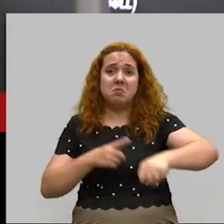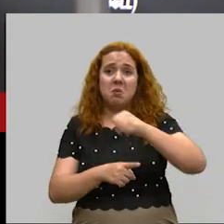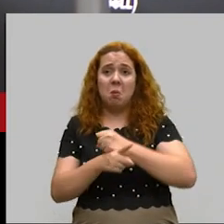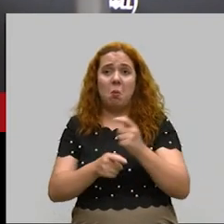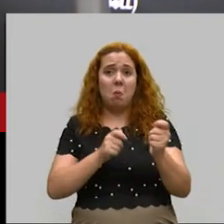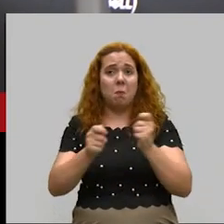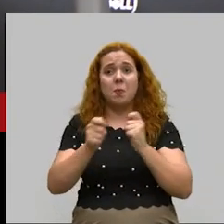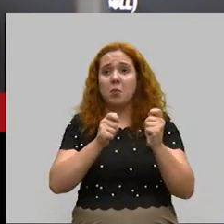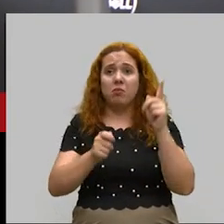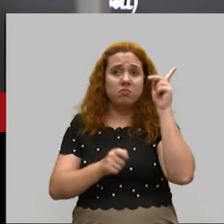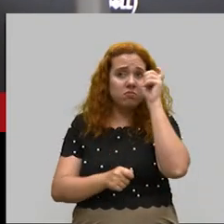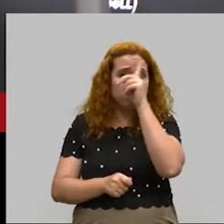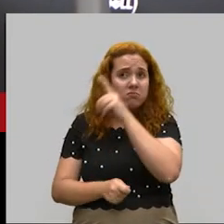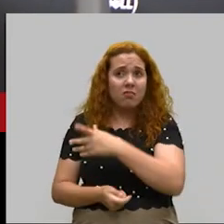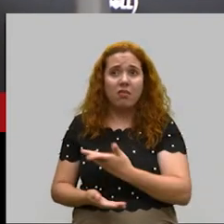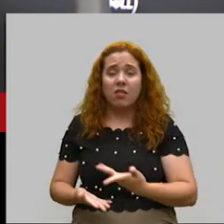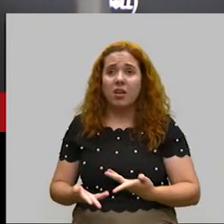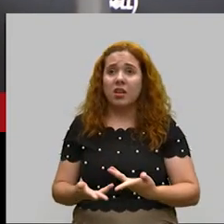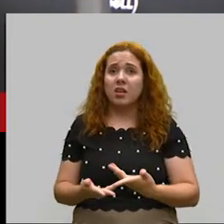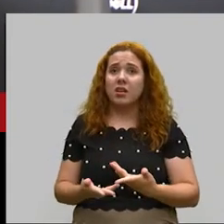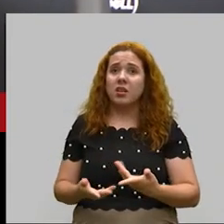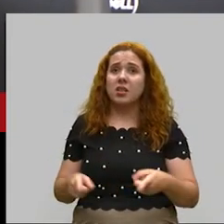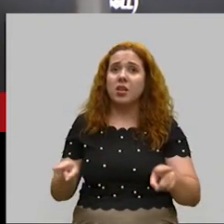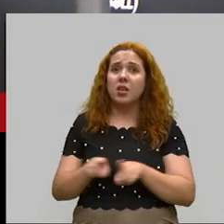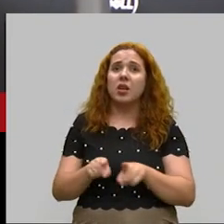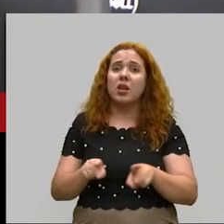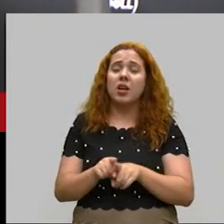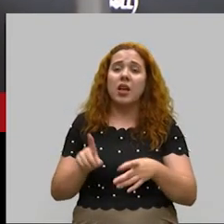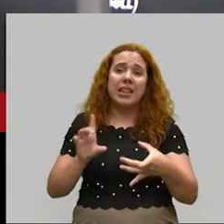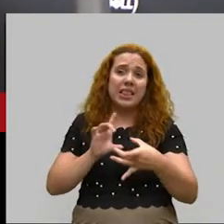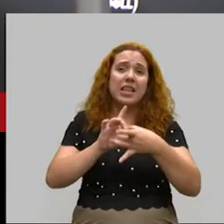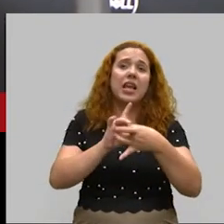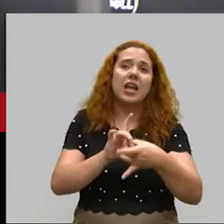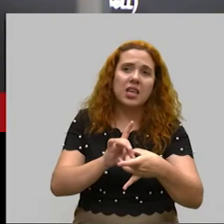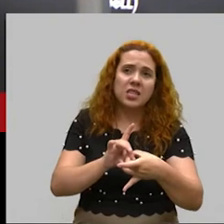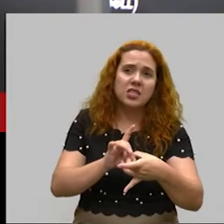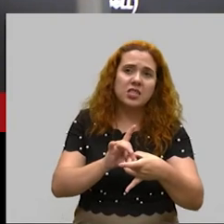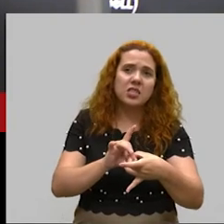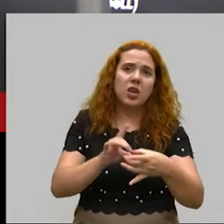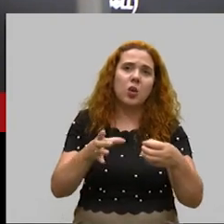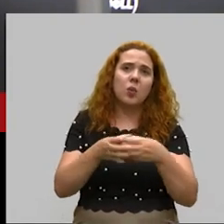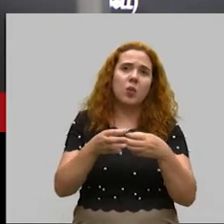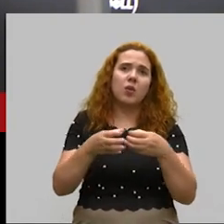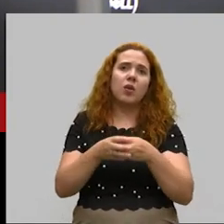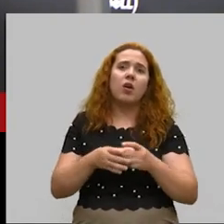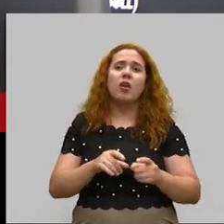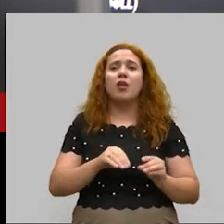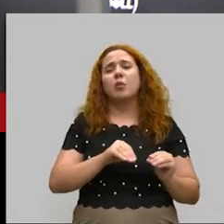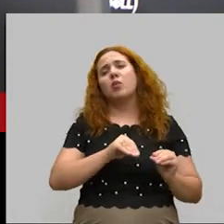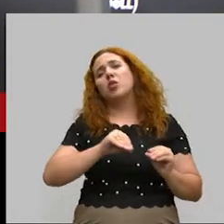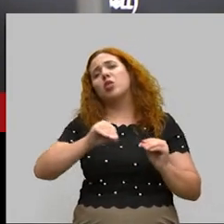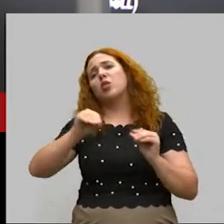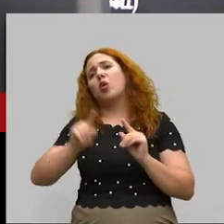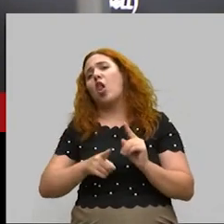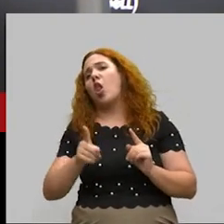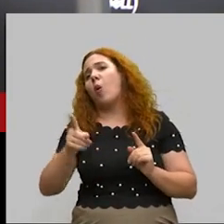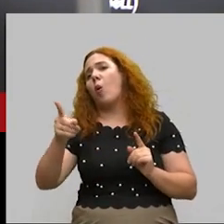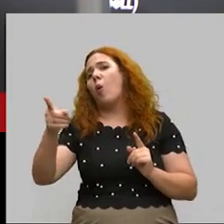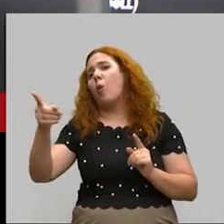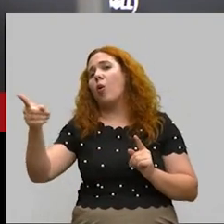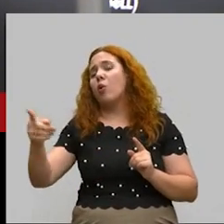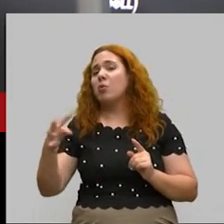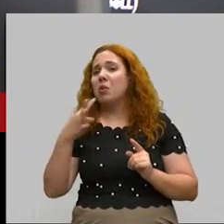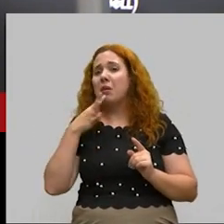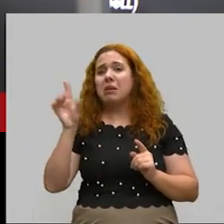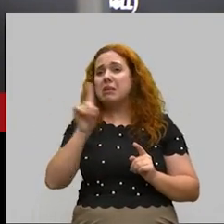seja ela pelas questões também da própria ligação que a gente tem com a comunidade e a gente sai de muito longe né E vai paraa Universidade que a gente muitas vezes não conhece